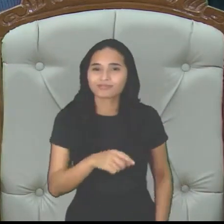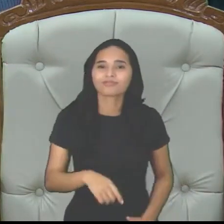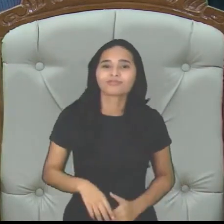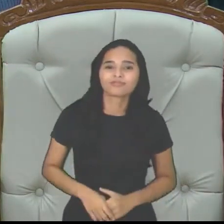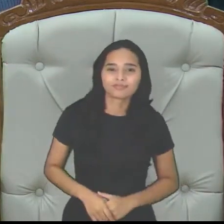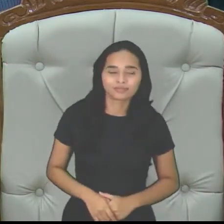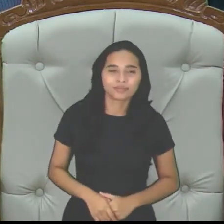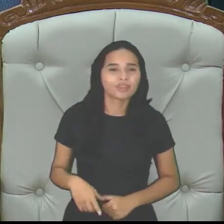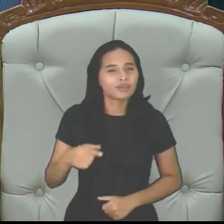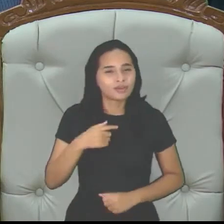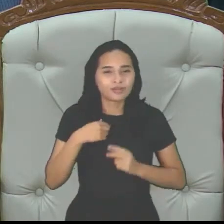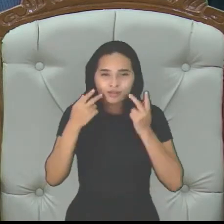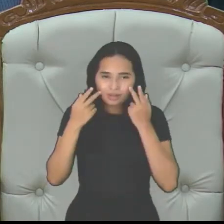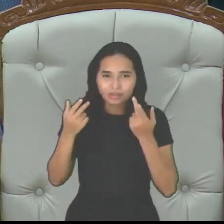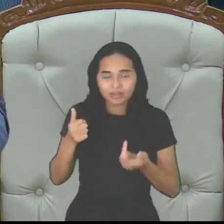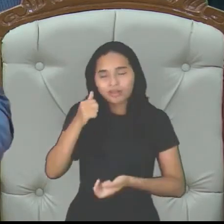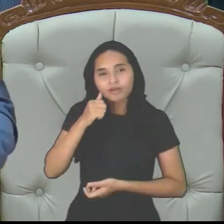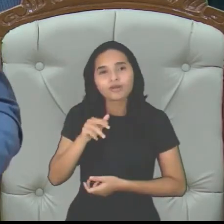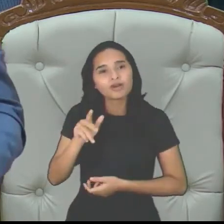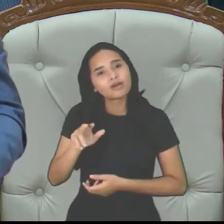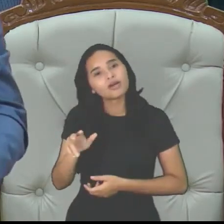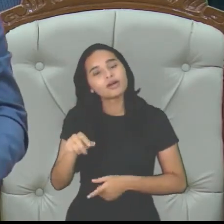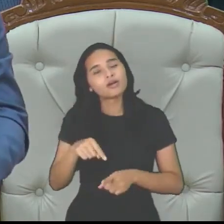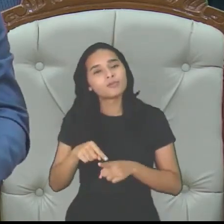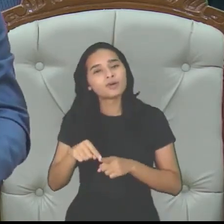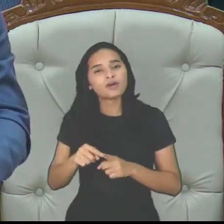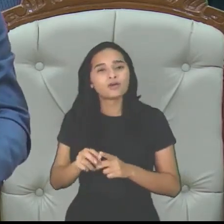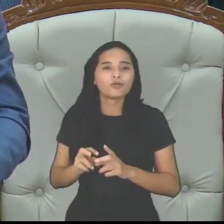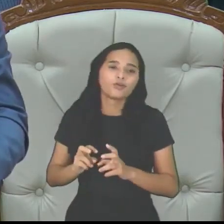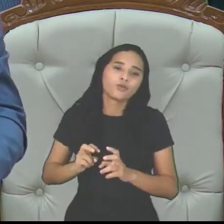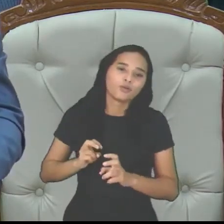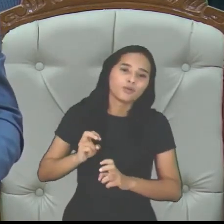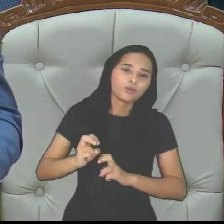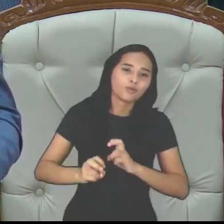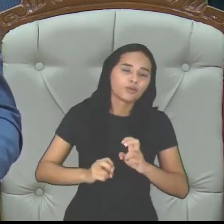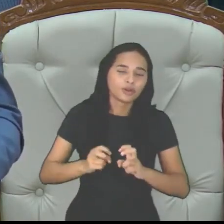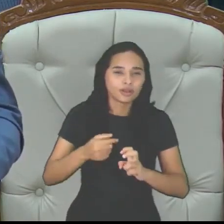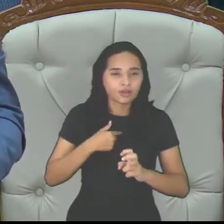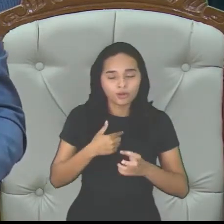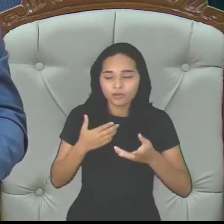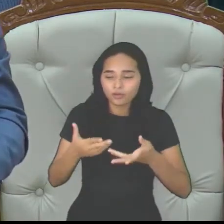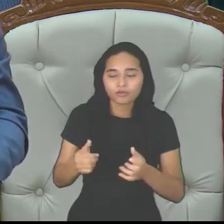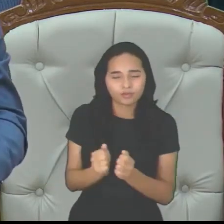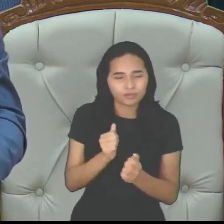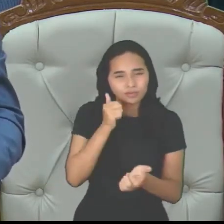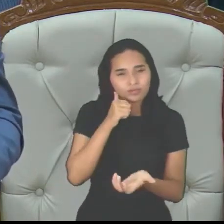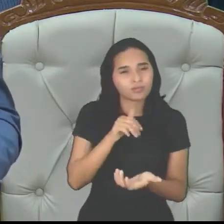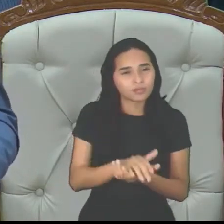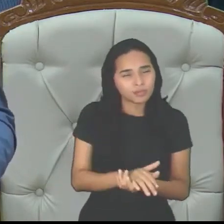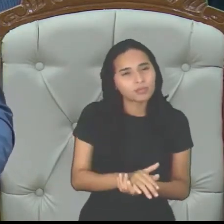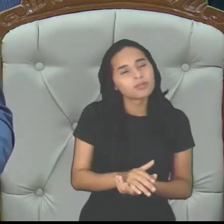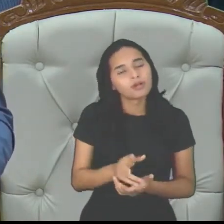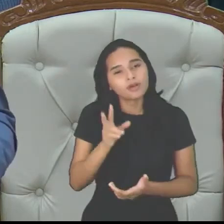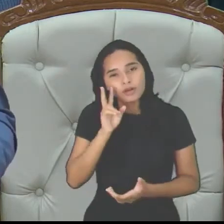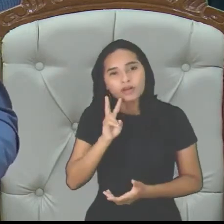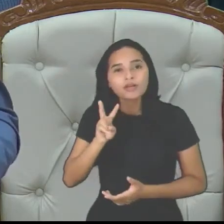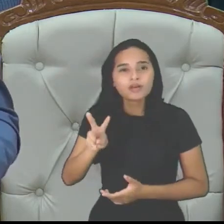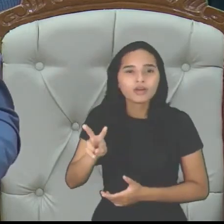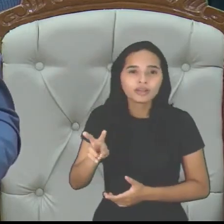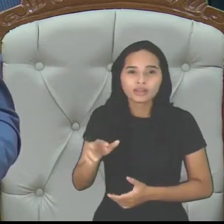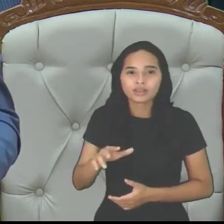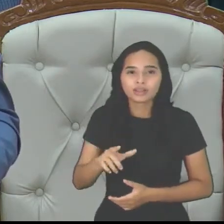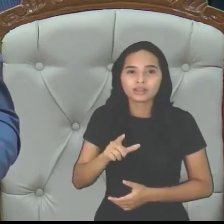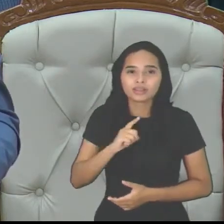Fui visitar uma irmã quando estava no Vegel, e quando eu cheguei na casa dela, com a minha esposa e alguns irmãos, e eu olhei da fruteira, irmãos,